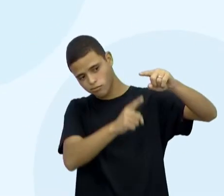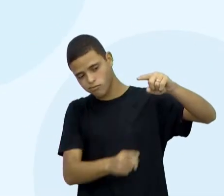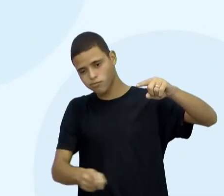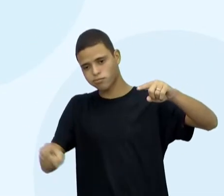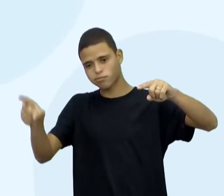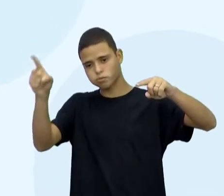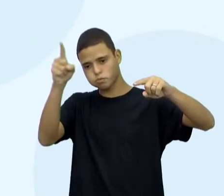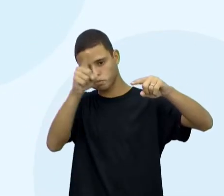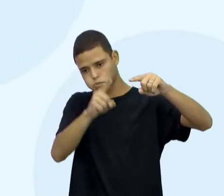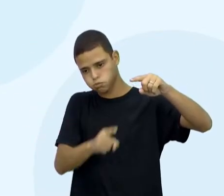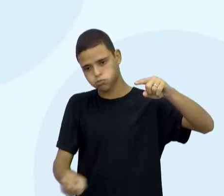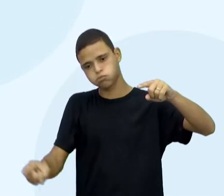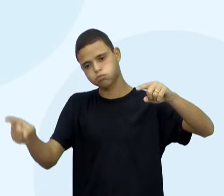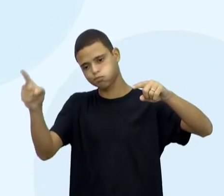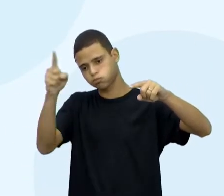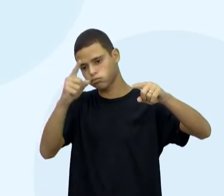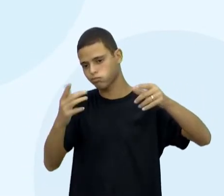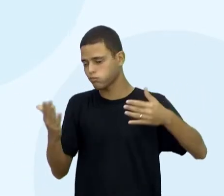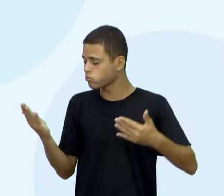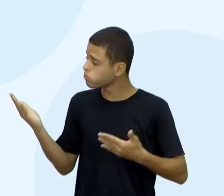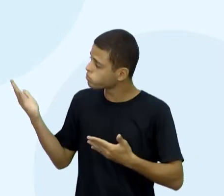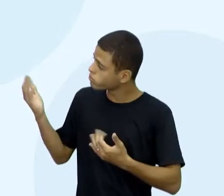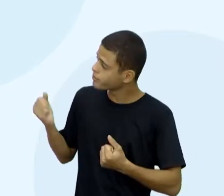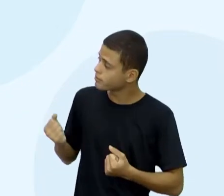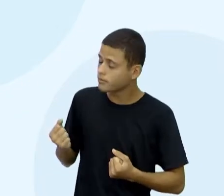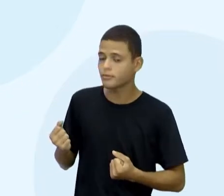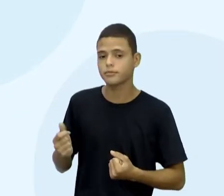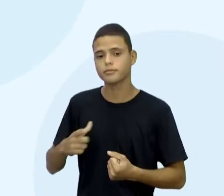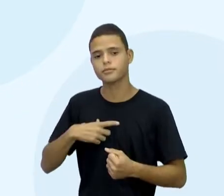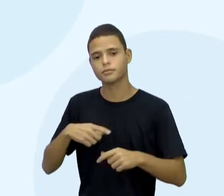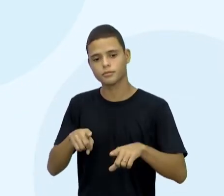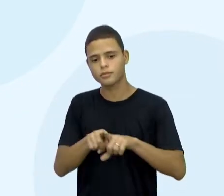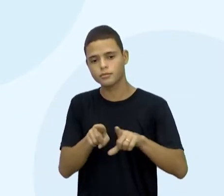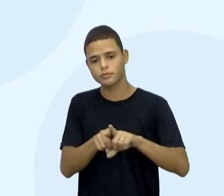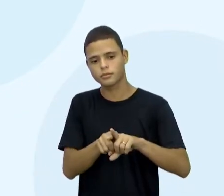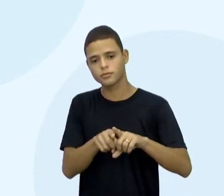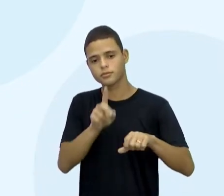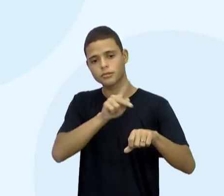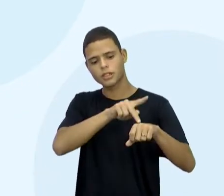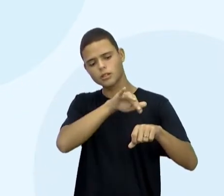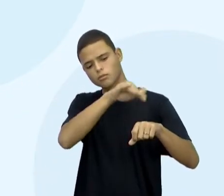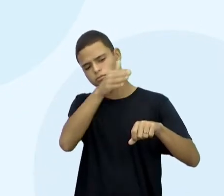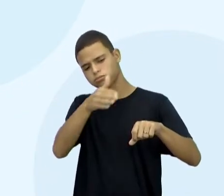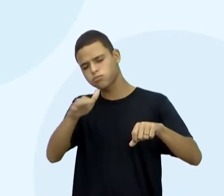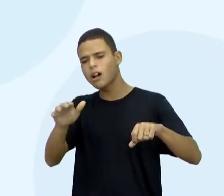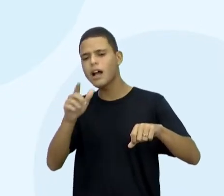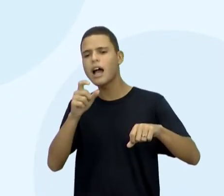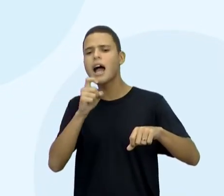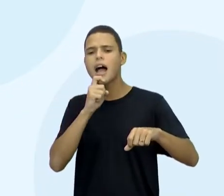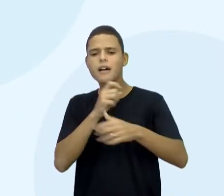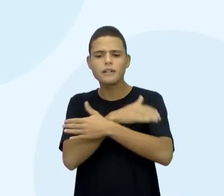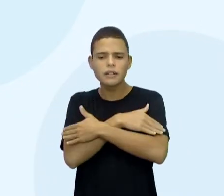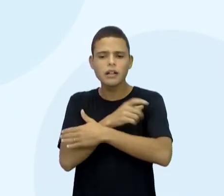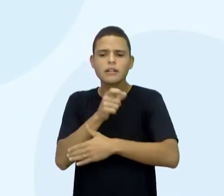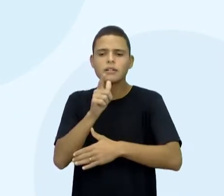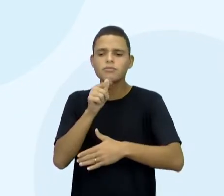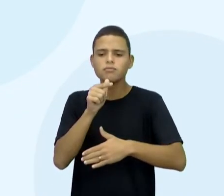da precipitação, né? Então nós temos aí os escoamentos provenientes do degelo, né,